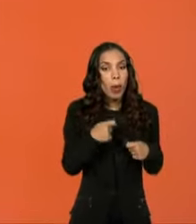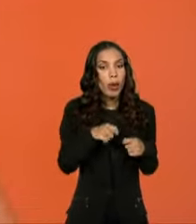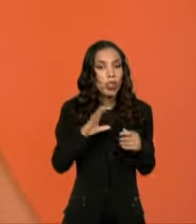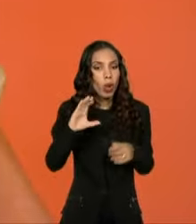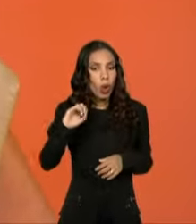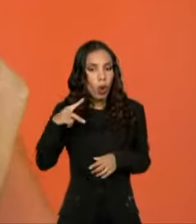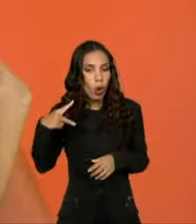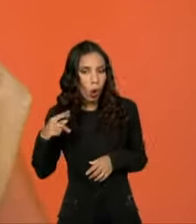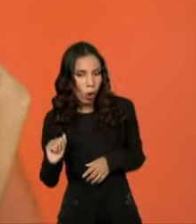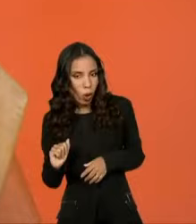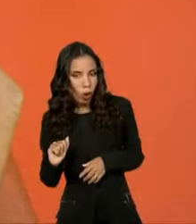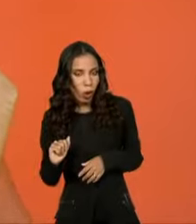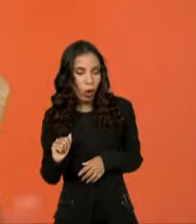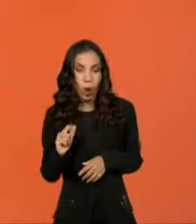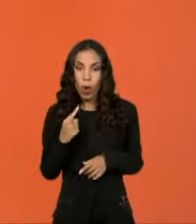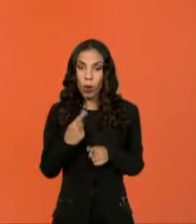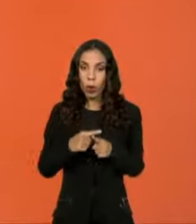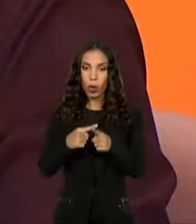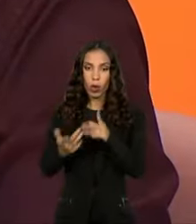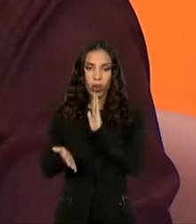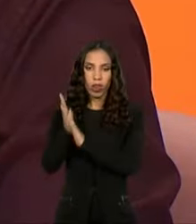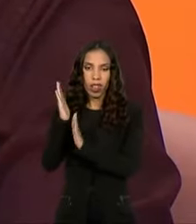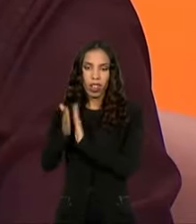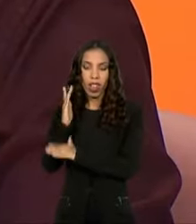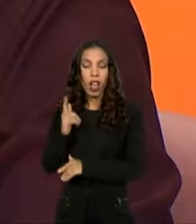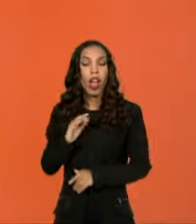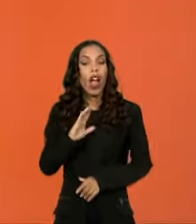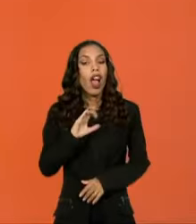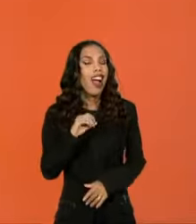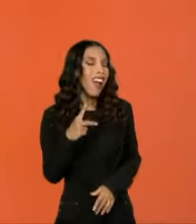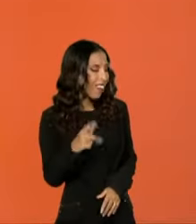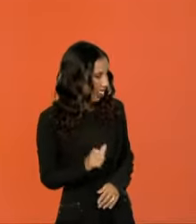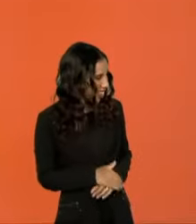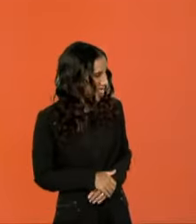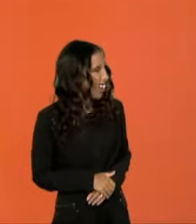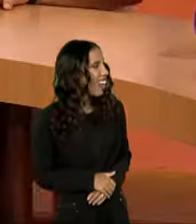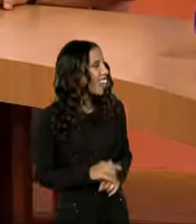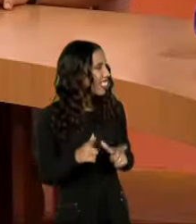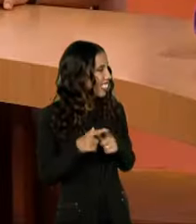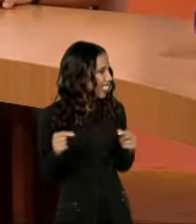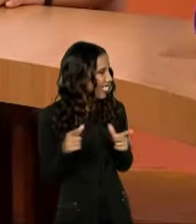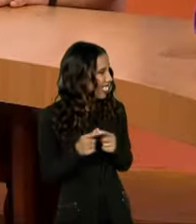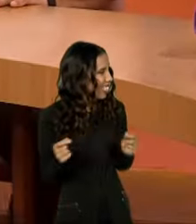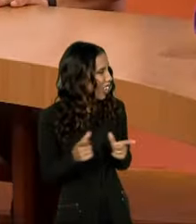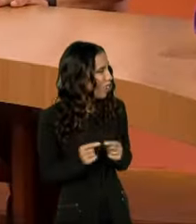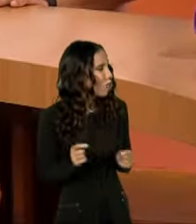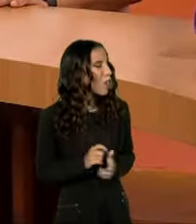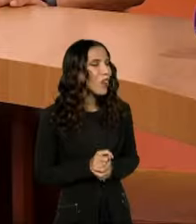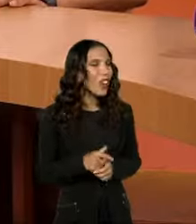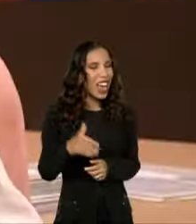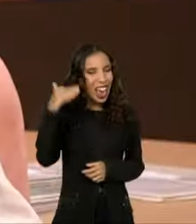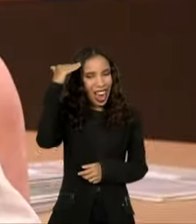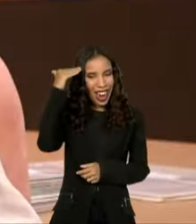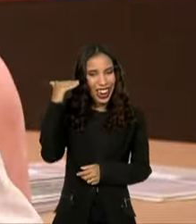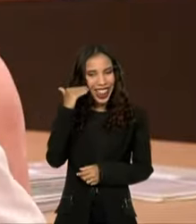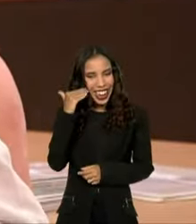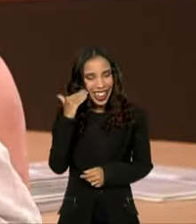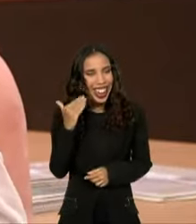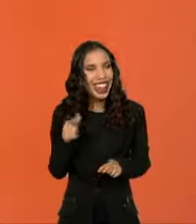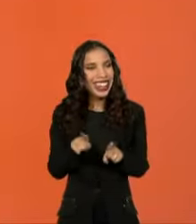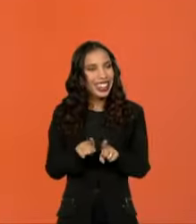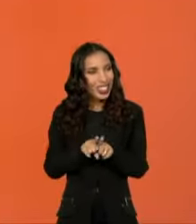nessa Copa, porque eu já não estava viajando. Aí eu falei, no Japão, né? Aham. Coreia e Japão.